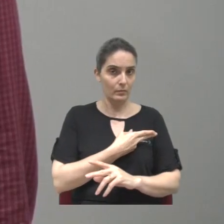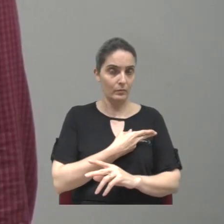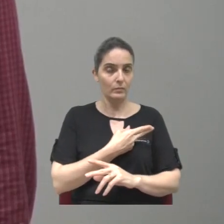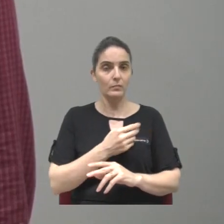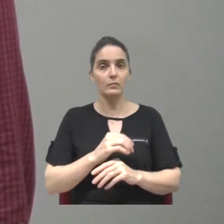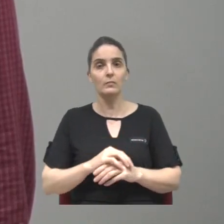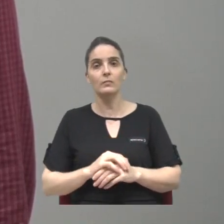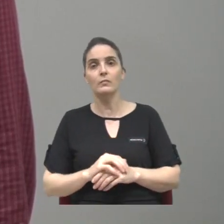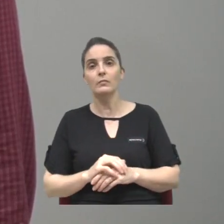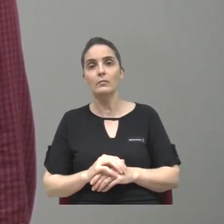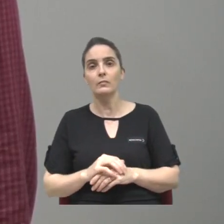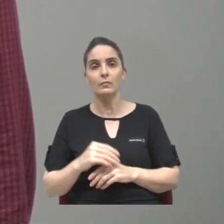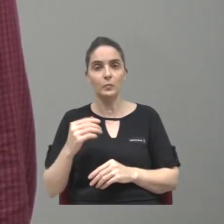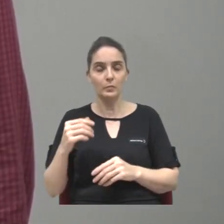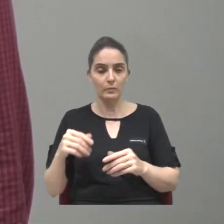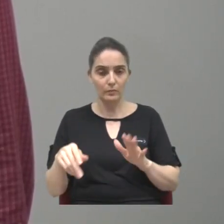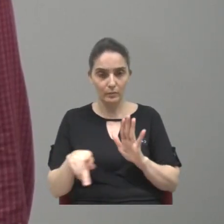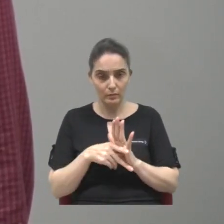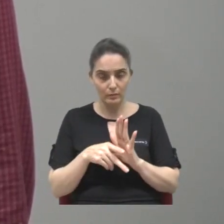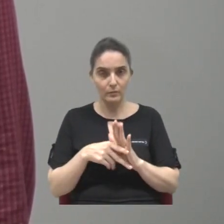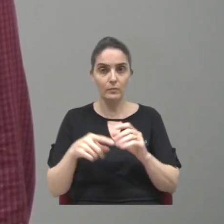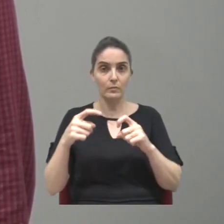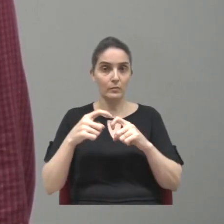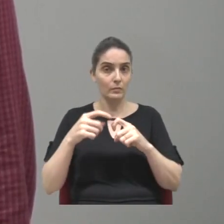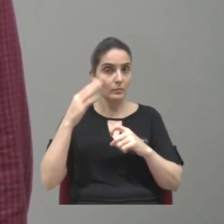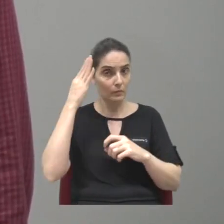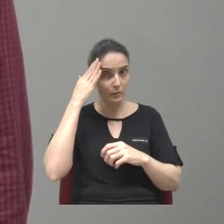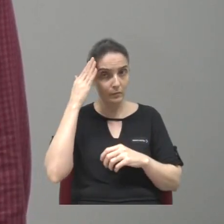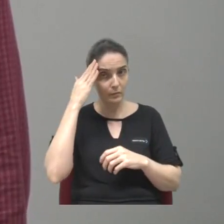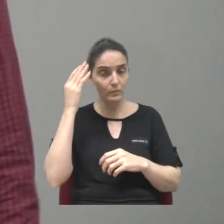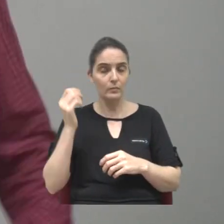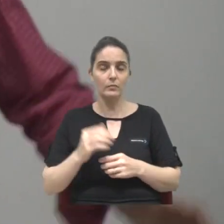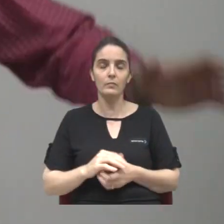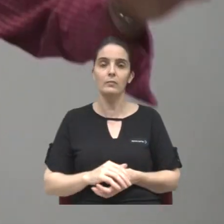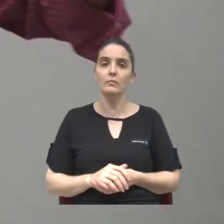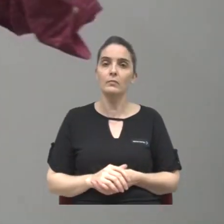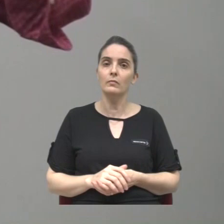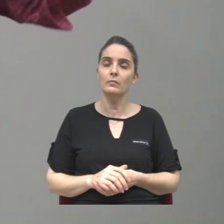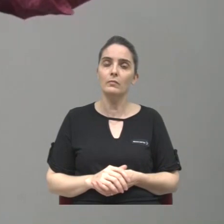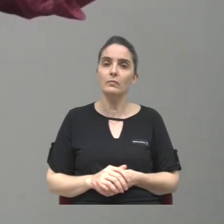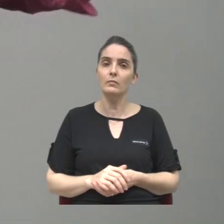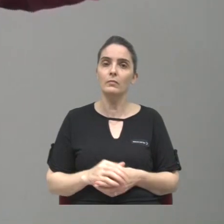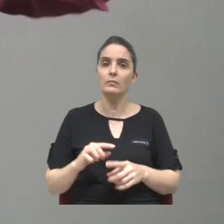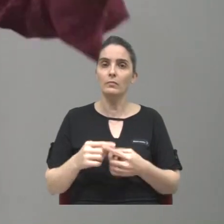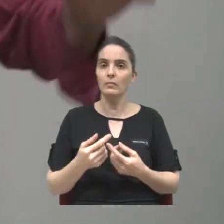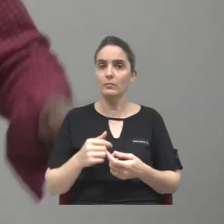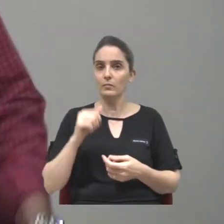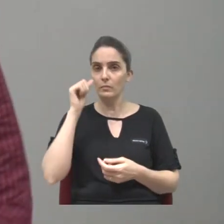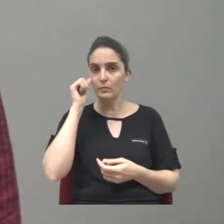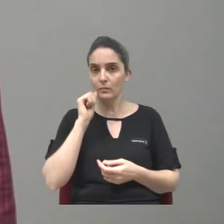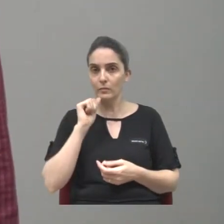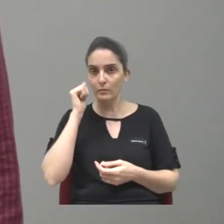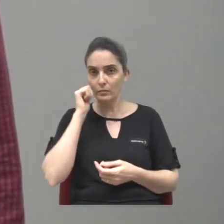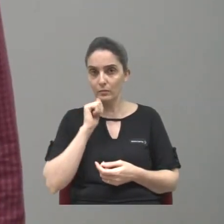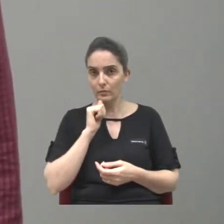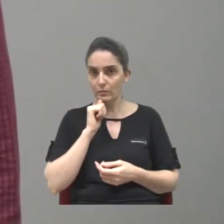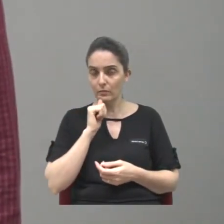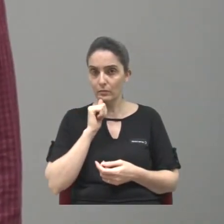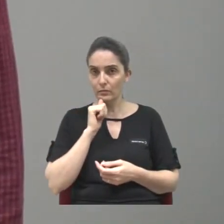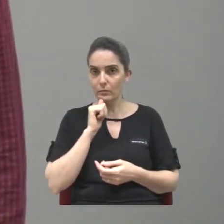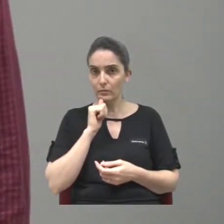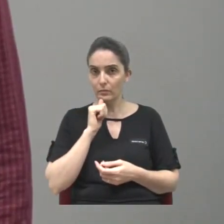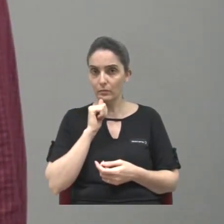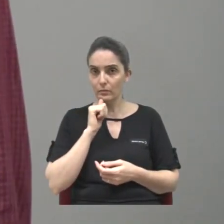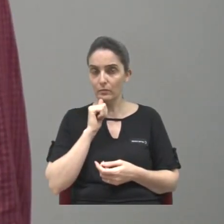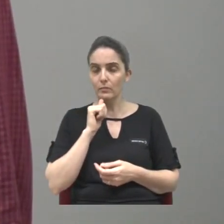grupo, principalmente de mulheres, que estão, vou falar que estão meio, entre aspas,